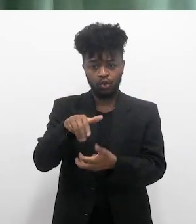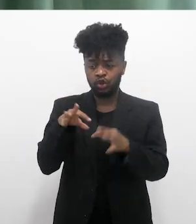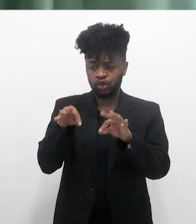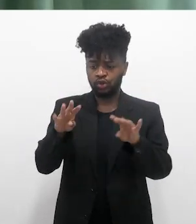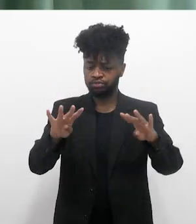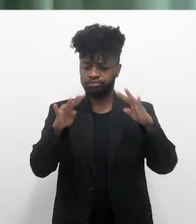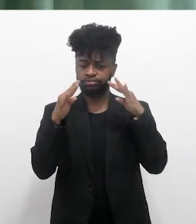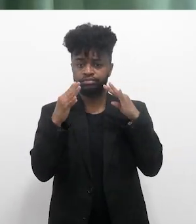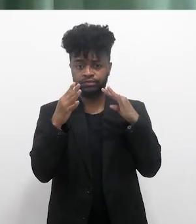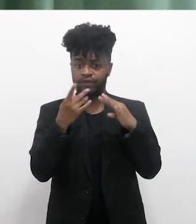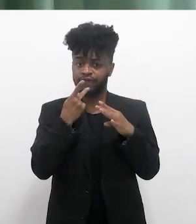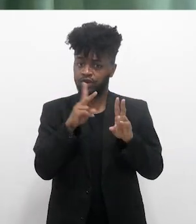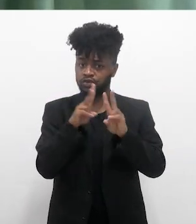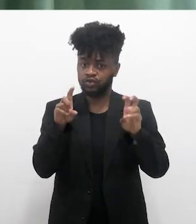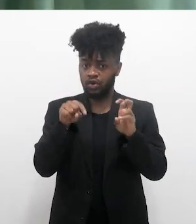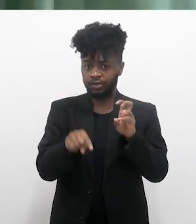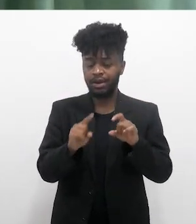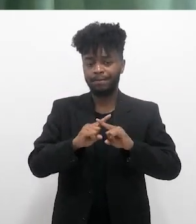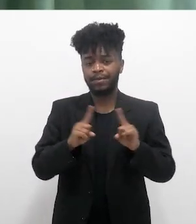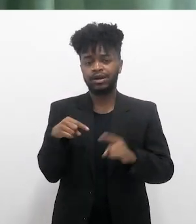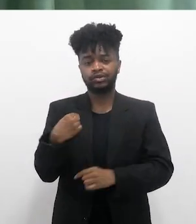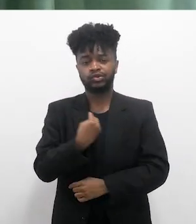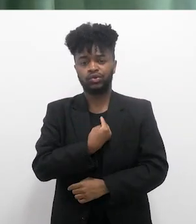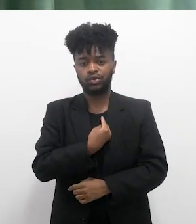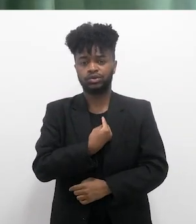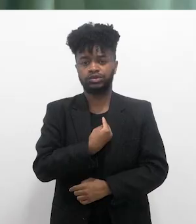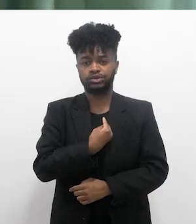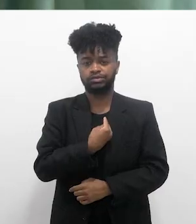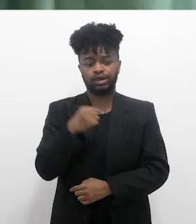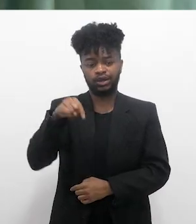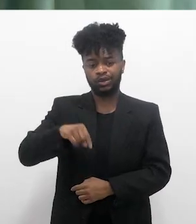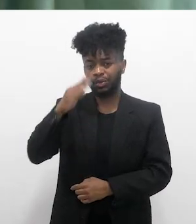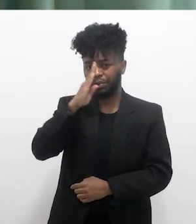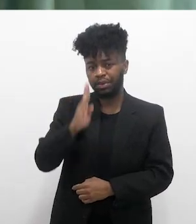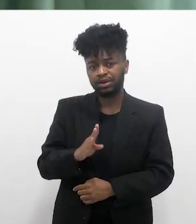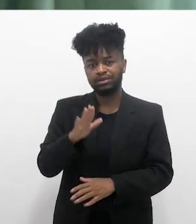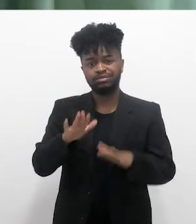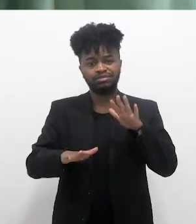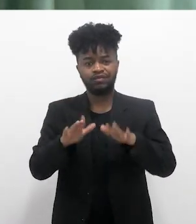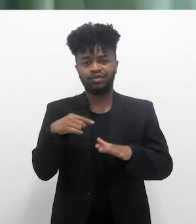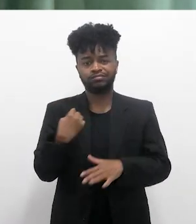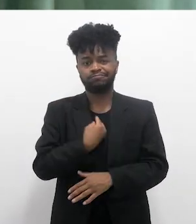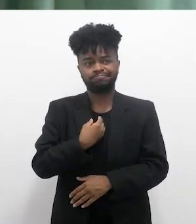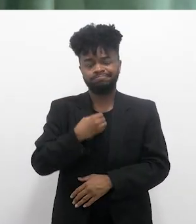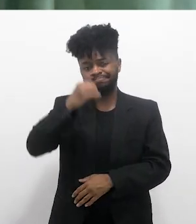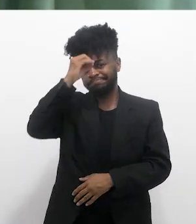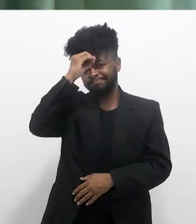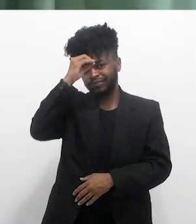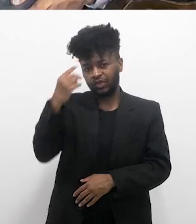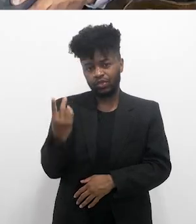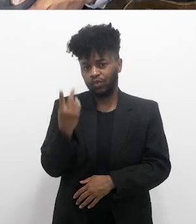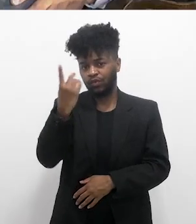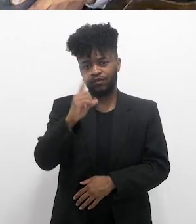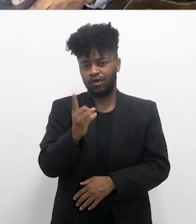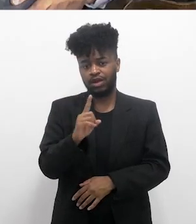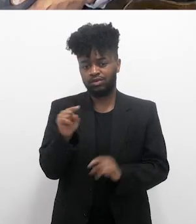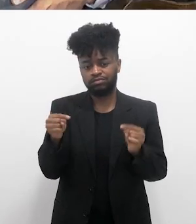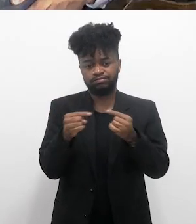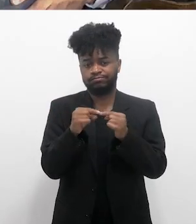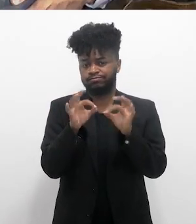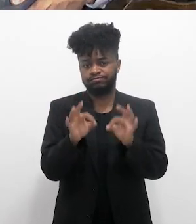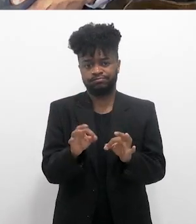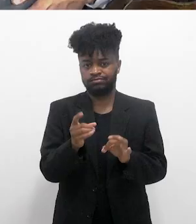Maracanã, mas a gente aqui no Brasil, que talvez a gente não dê o valor adequado